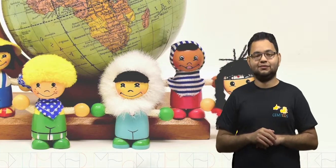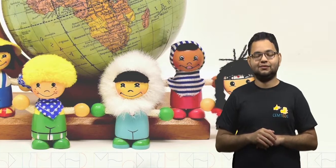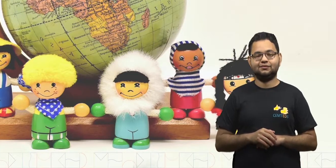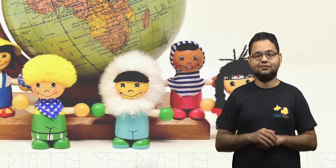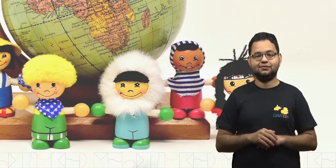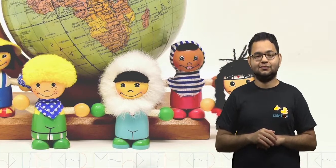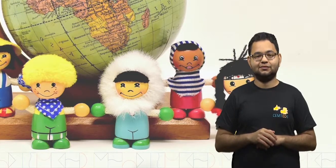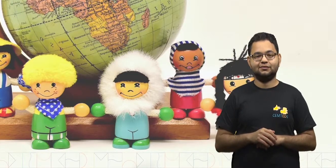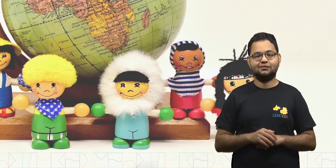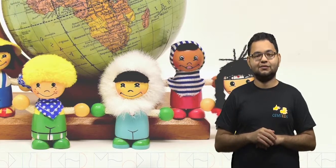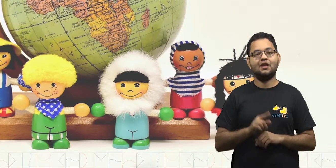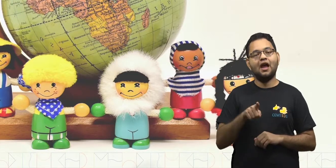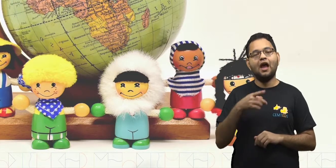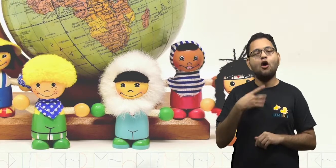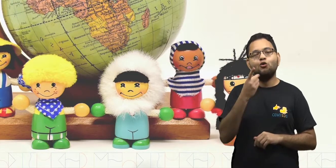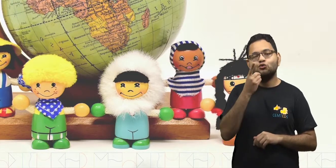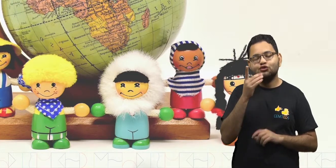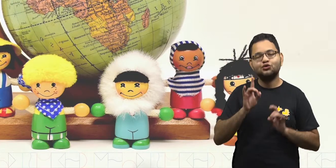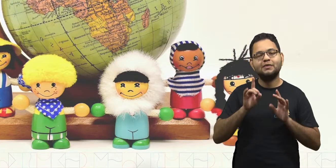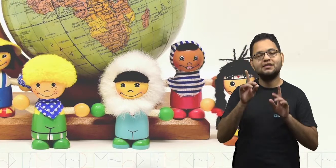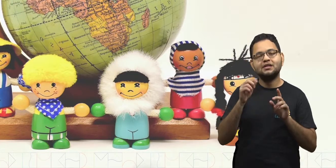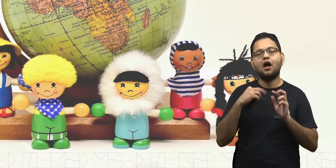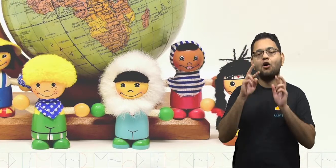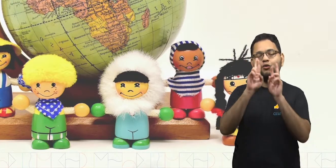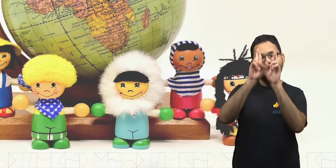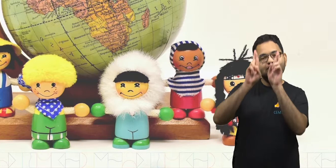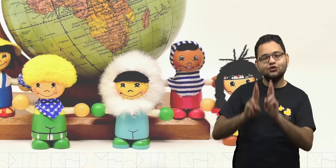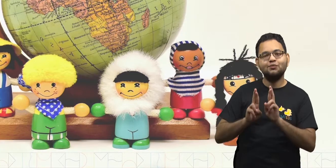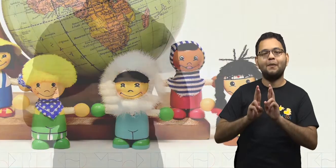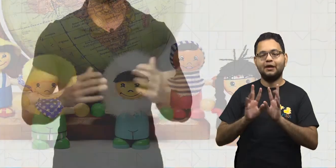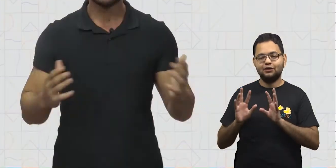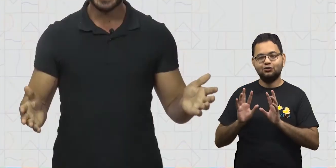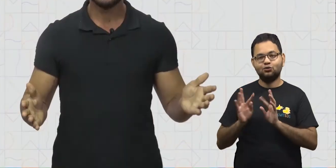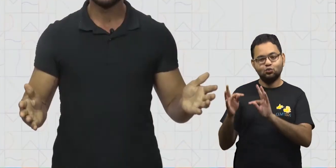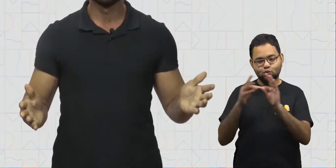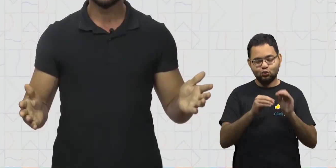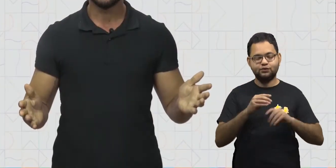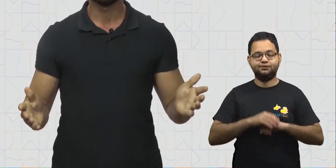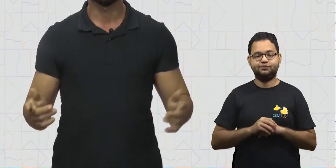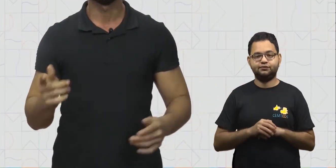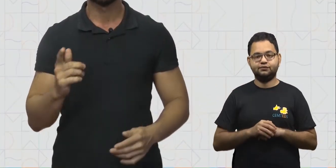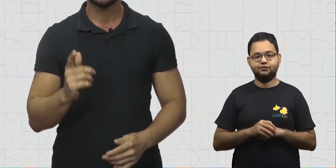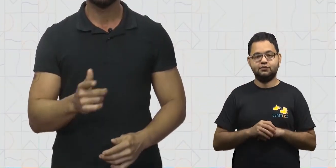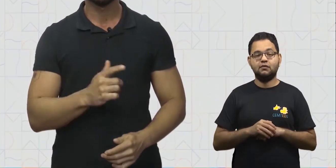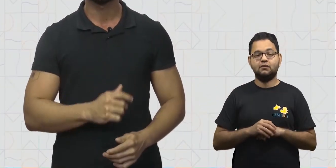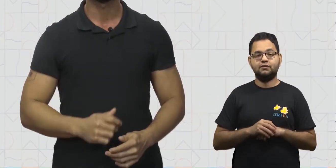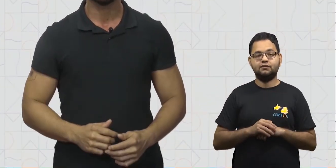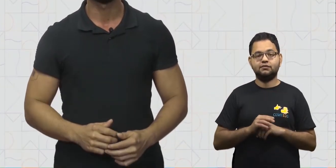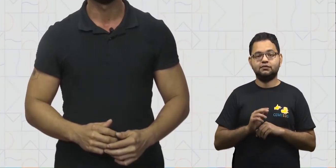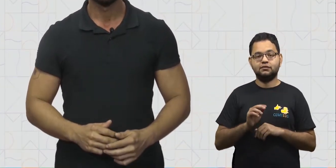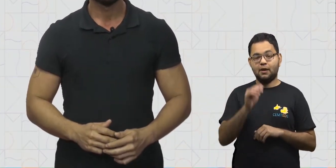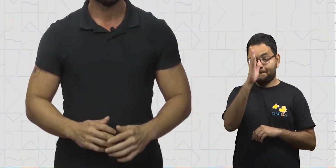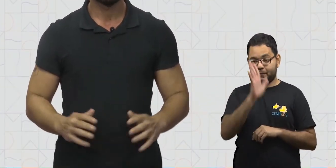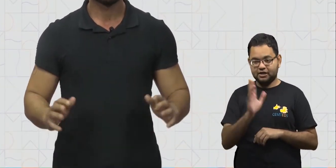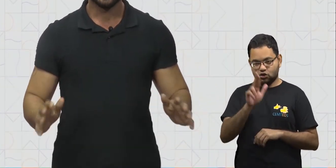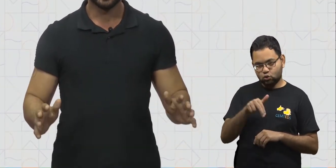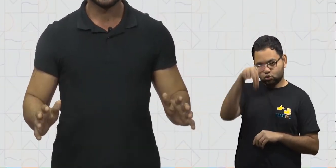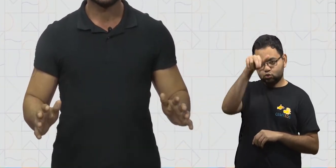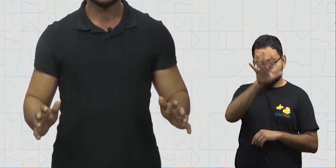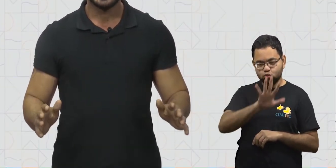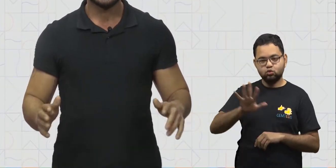seu aniversário, um dia de celebração e de respeito. Na região norte, onde está o nosso estado,